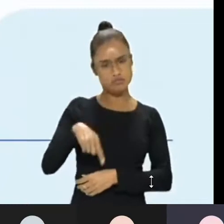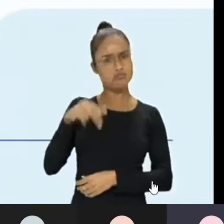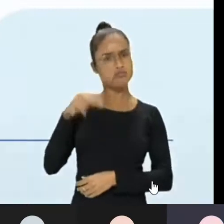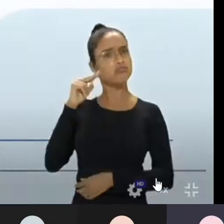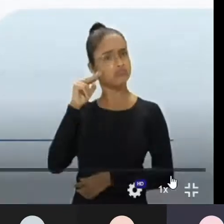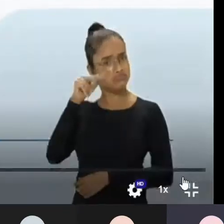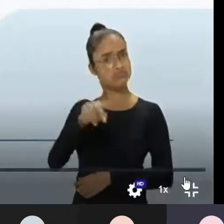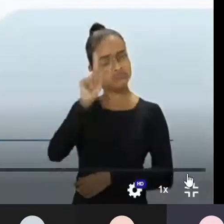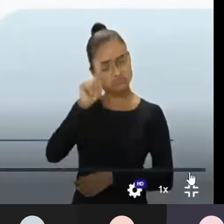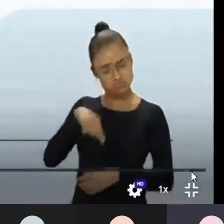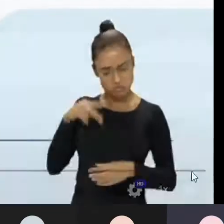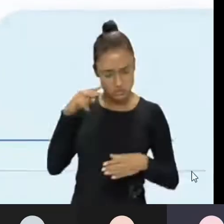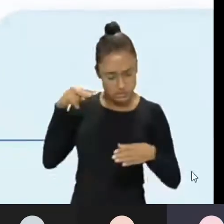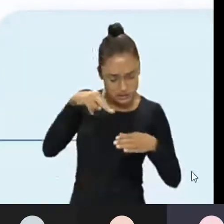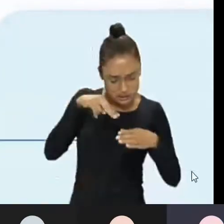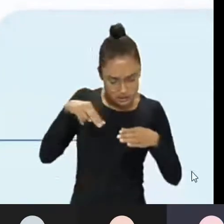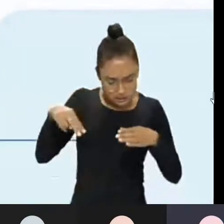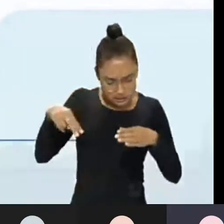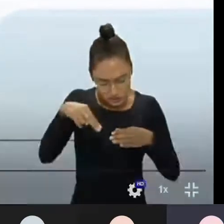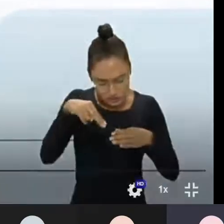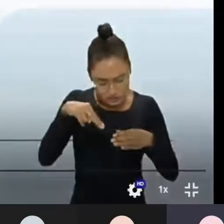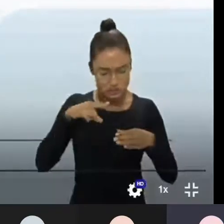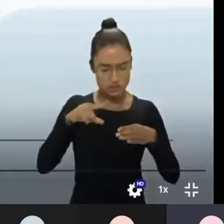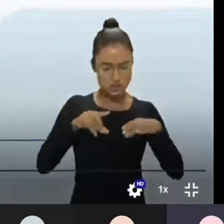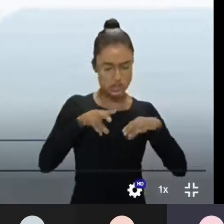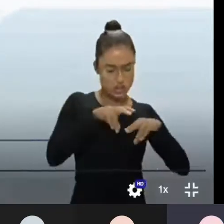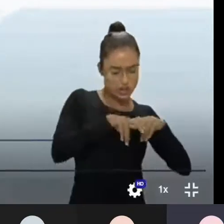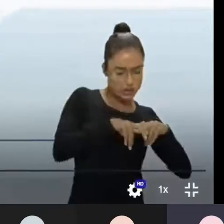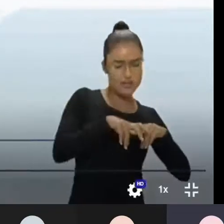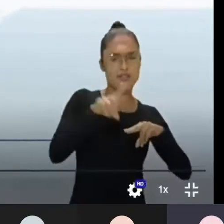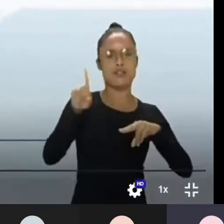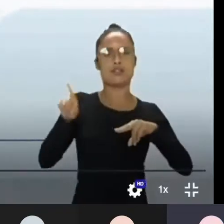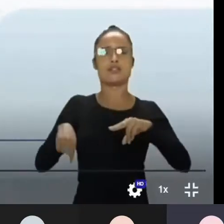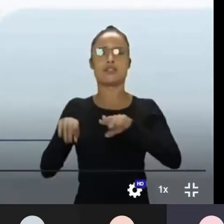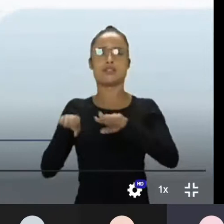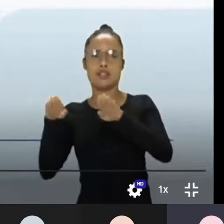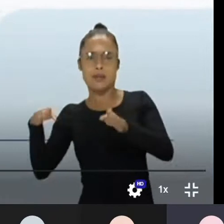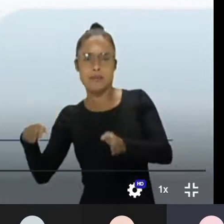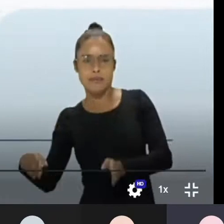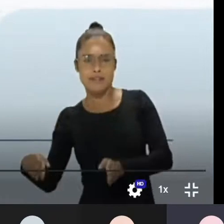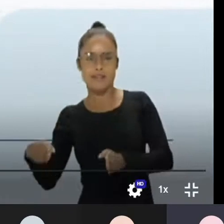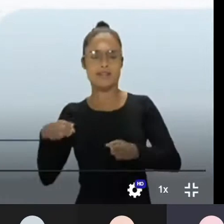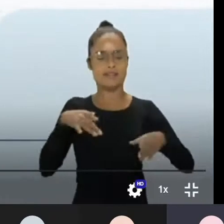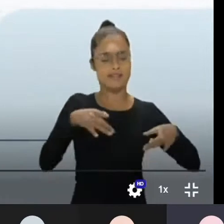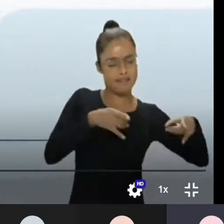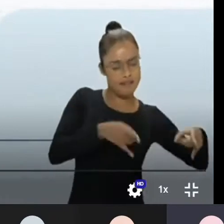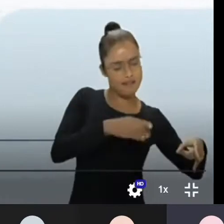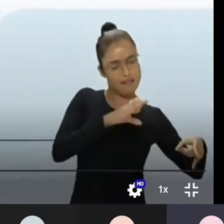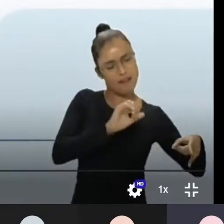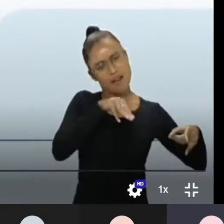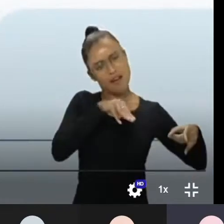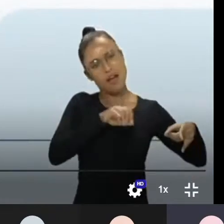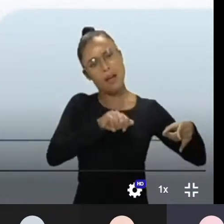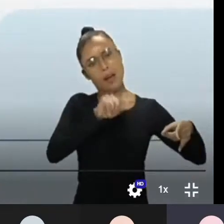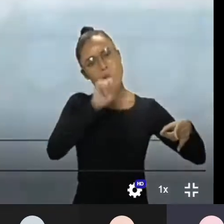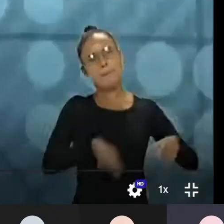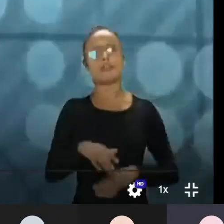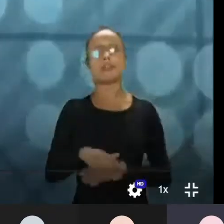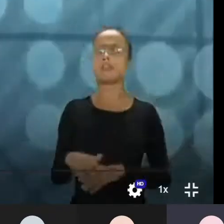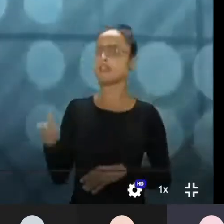daqui muitas vezes é necessário ser realizado dentro da arquitetura. E para você ter